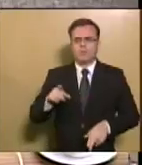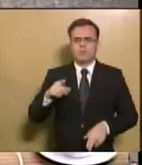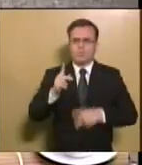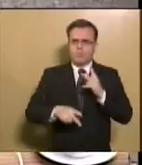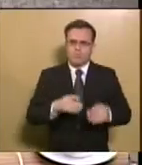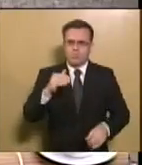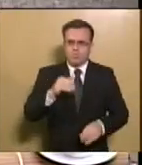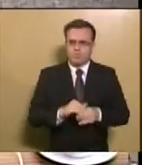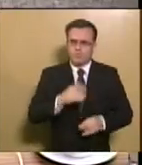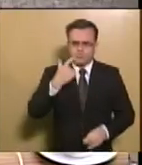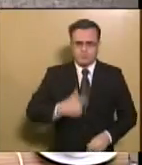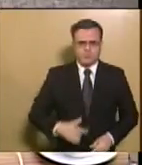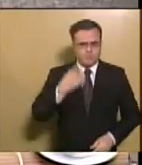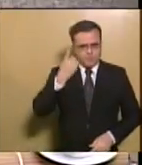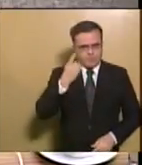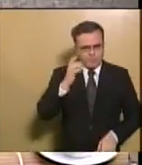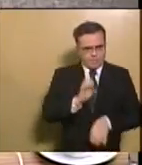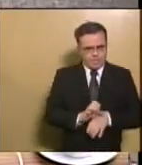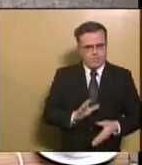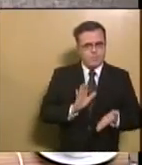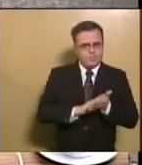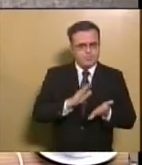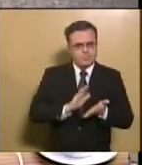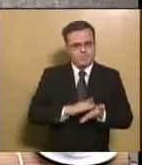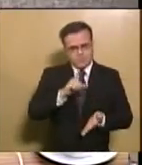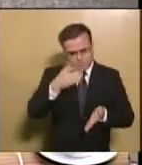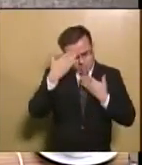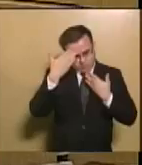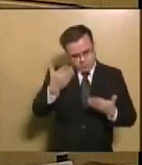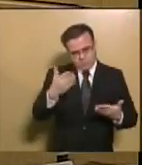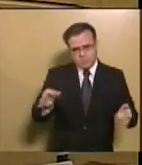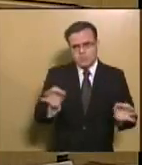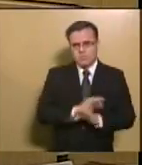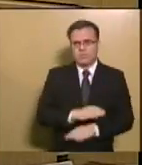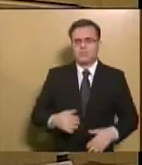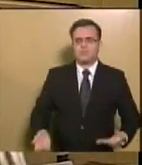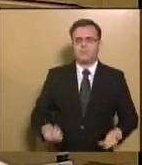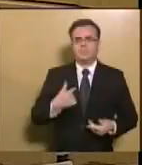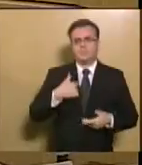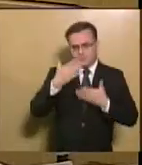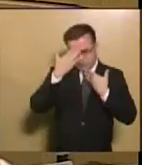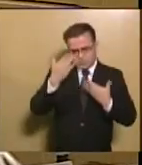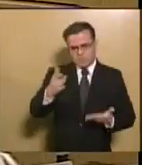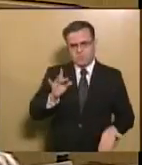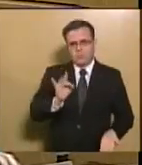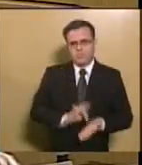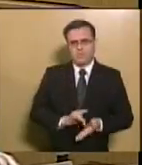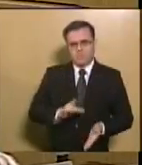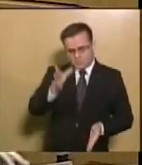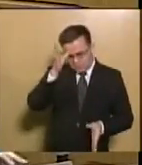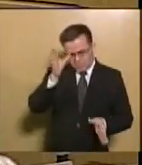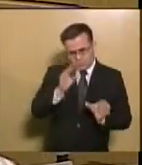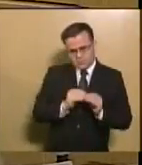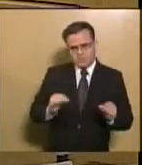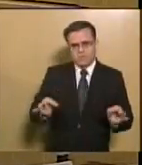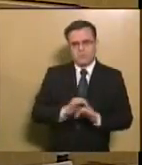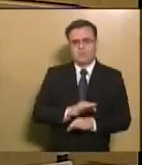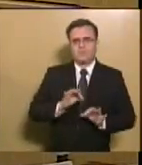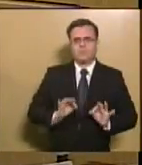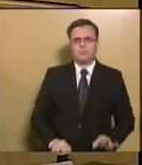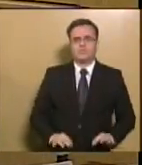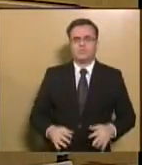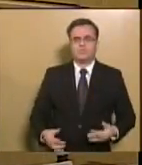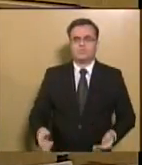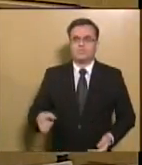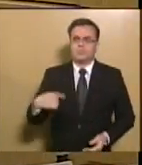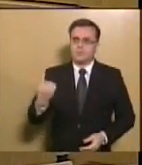aqui como deputados estaduais. Parabéns e muito obrigado. E eu que agradeço, pastor Antônio, com certeza. Eu acho que essa é a reflexão nesse